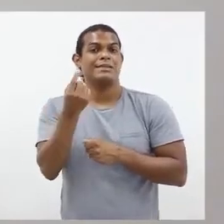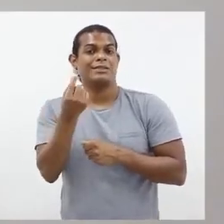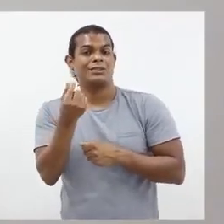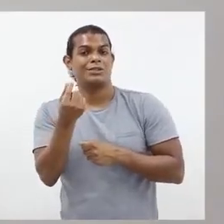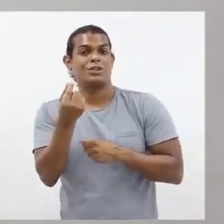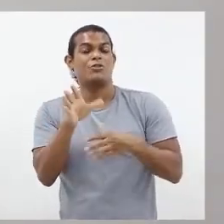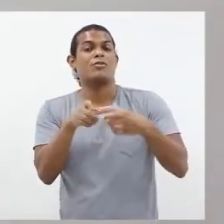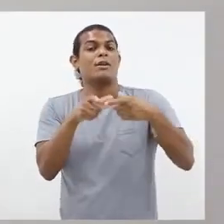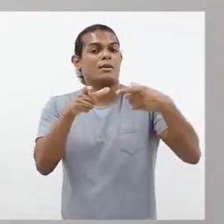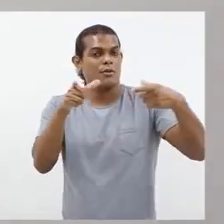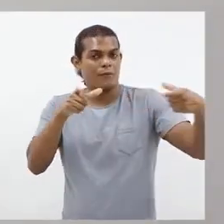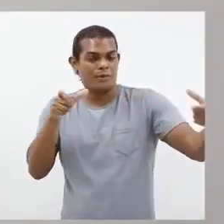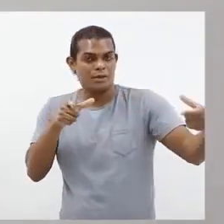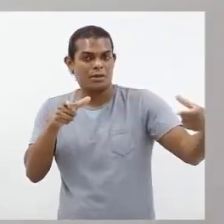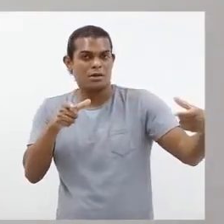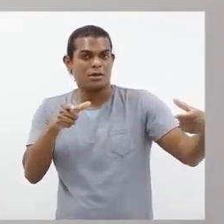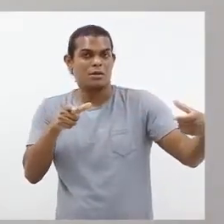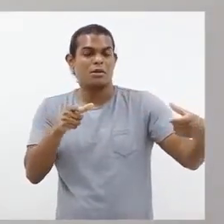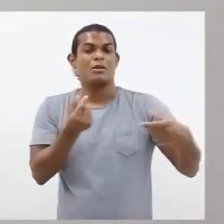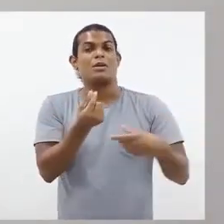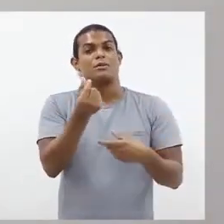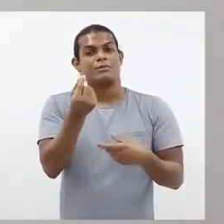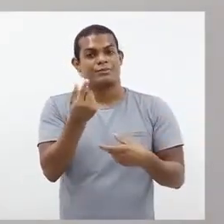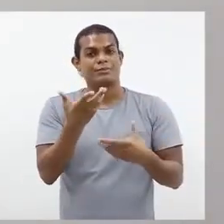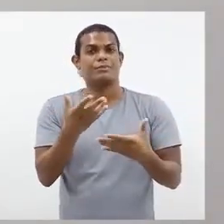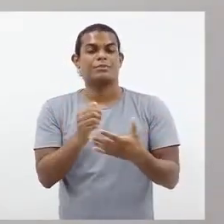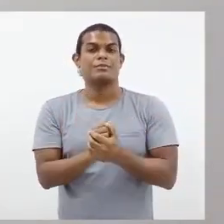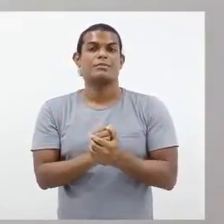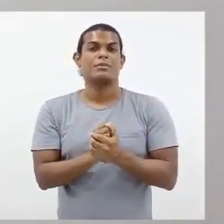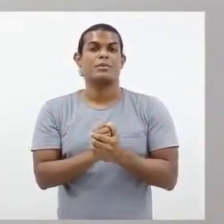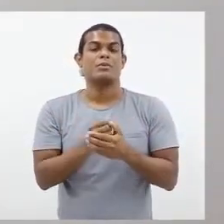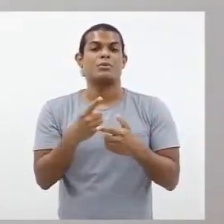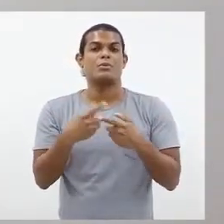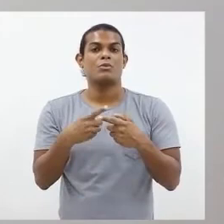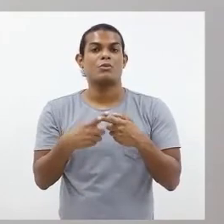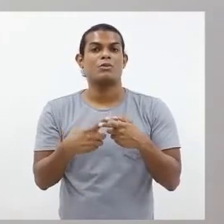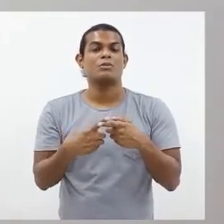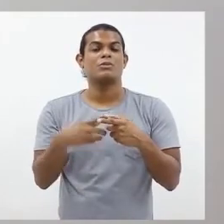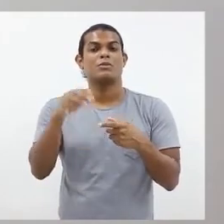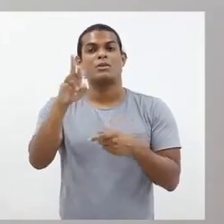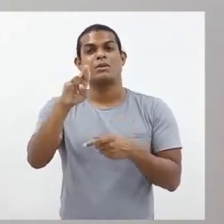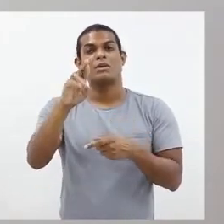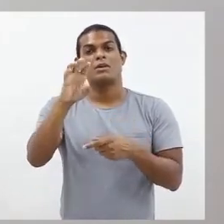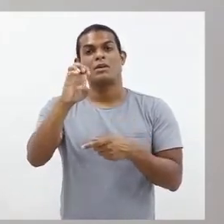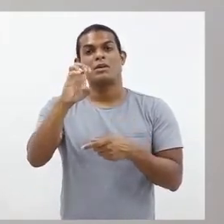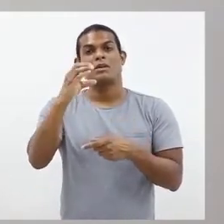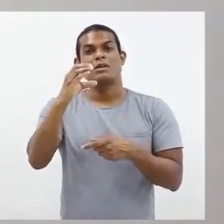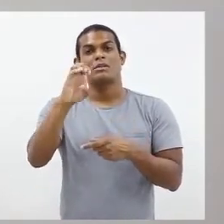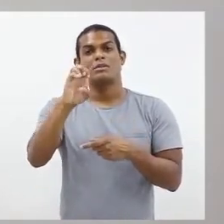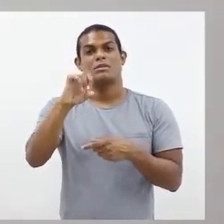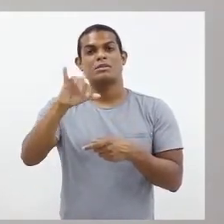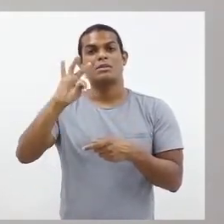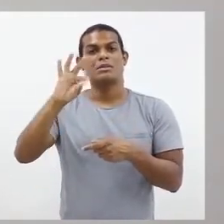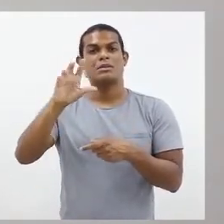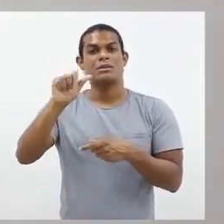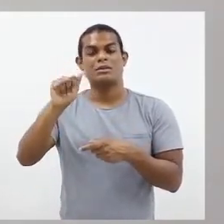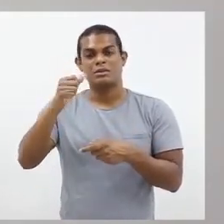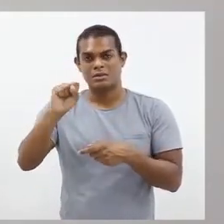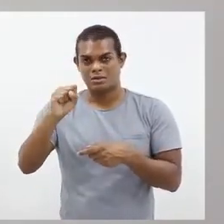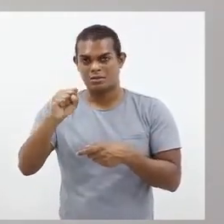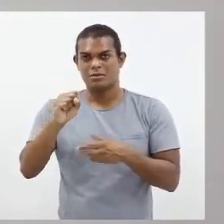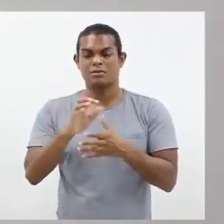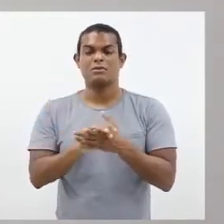vai aumentar o nosso patrimônio. Por isso, a gente entende isso como sendo uma receita. Okay? Receita,